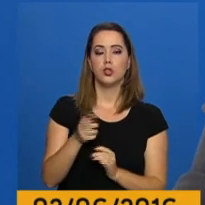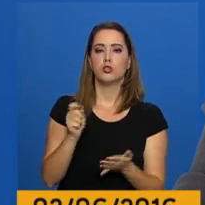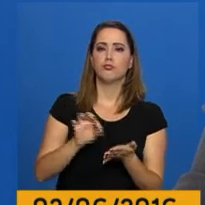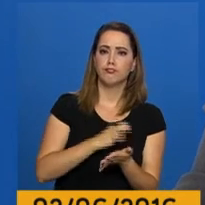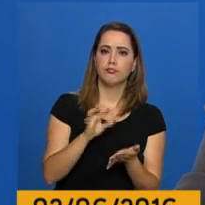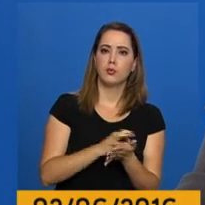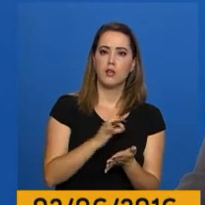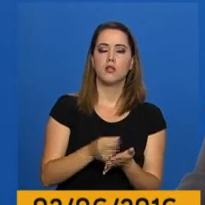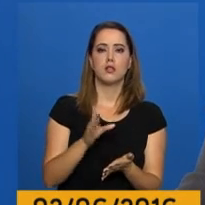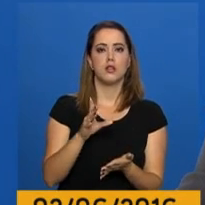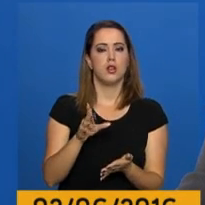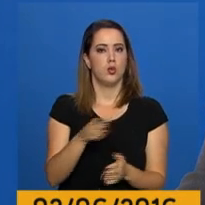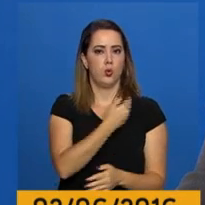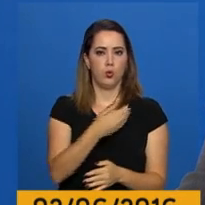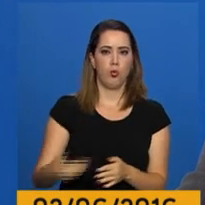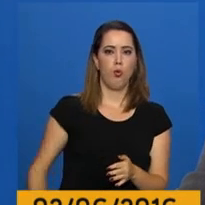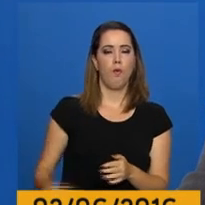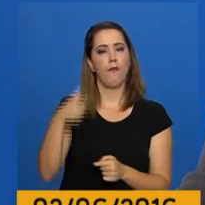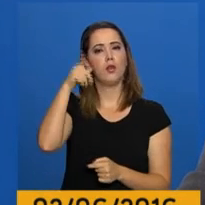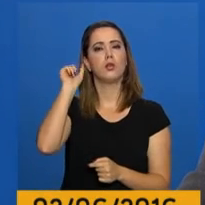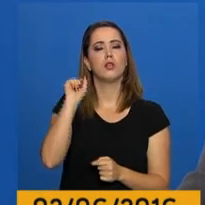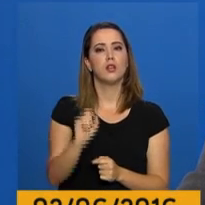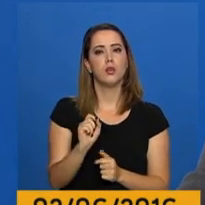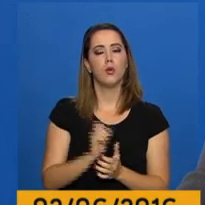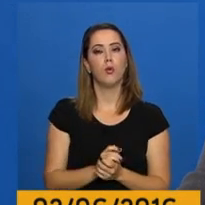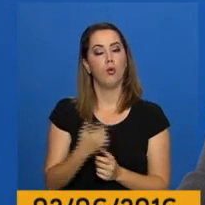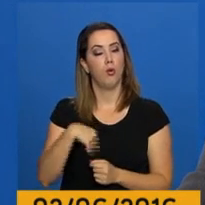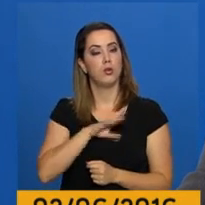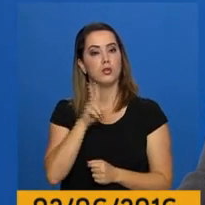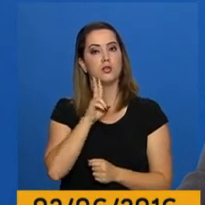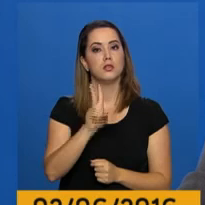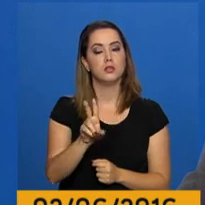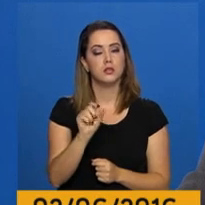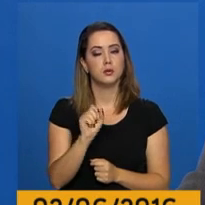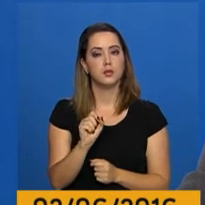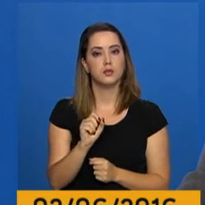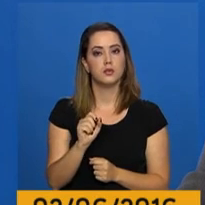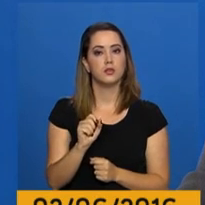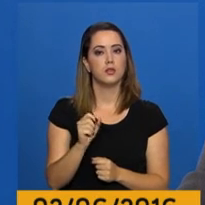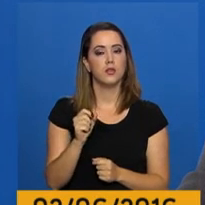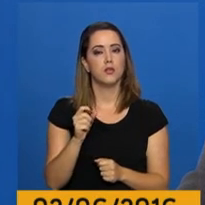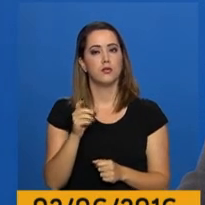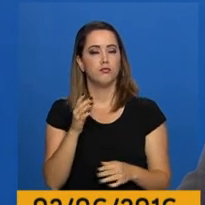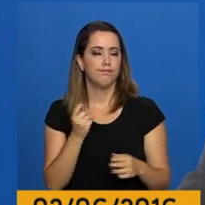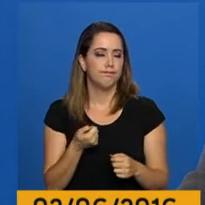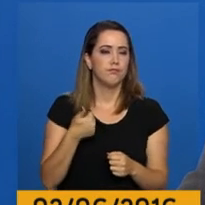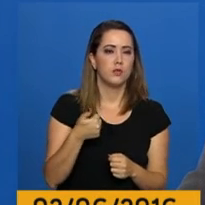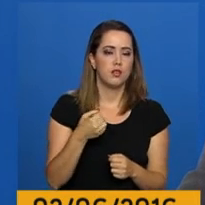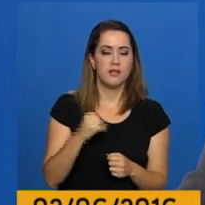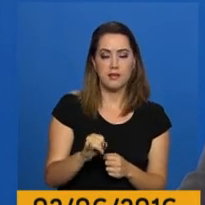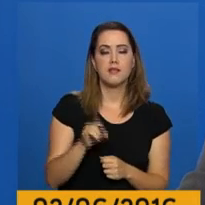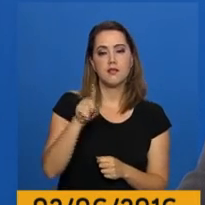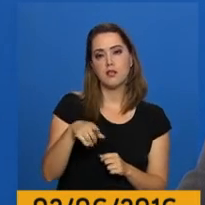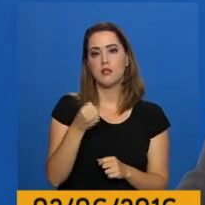pelo governo anterior. Então, isso nós estamos avaliando sobre a conveniência e o momento oportuno de decidir e enviar